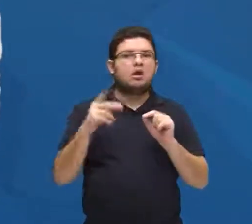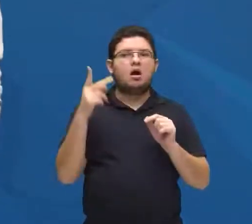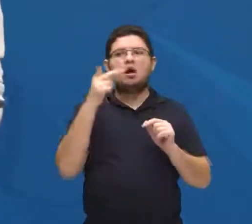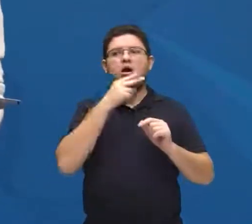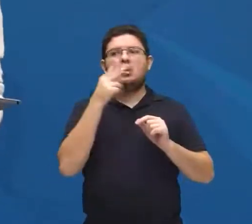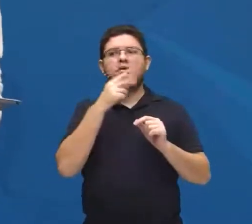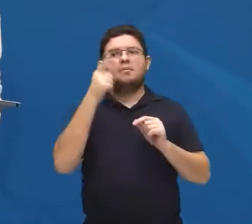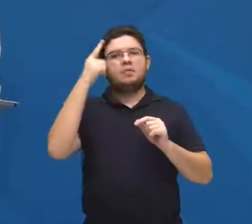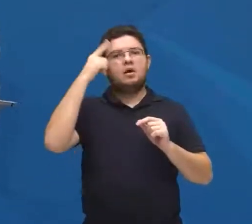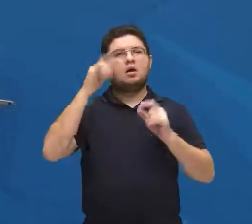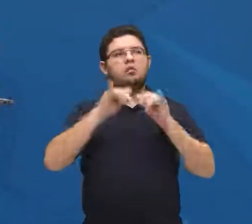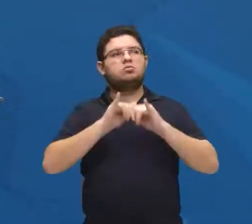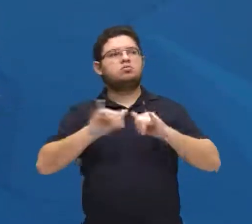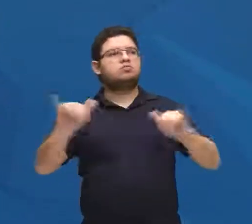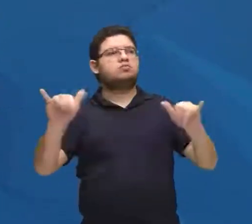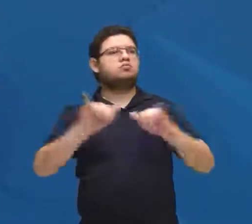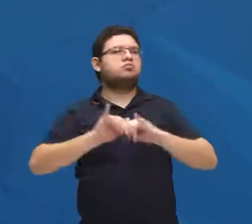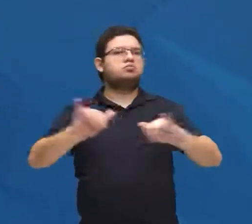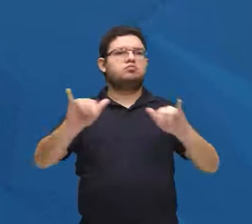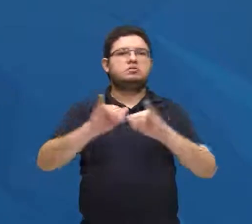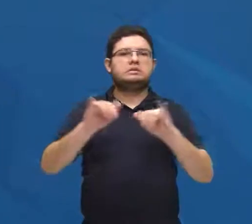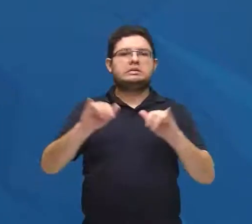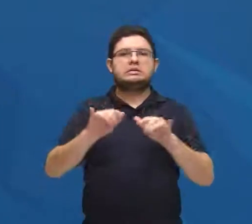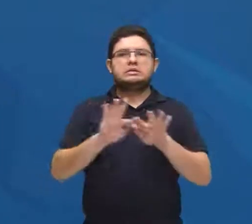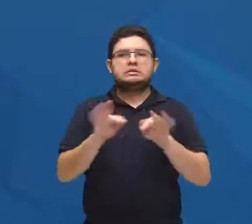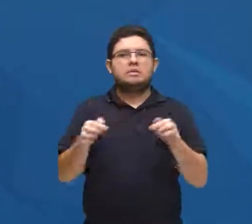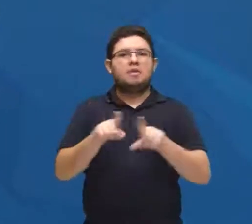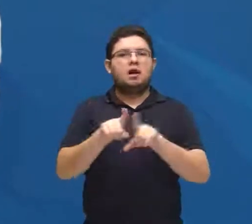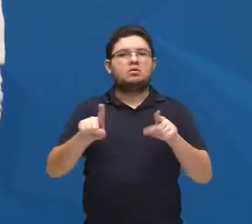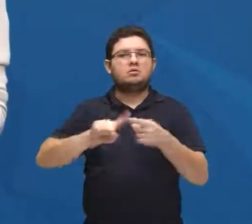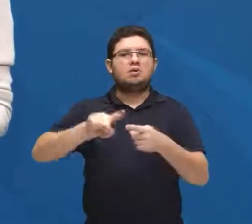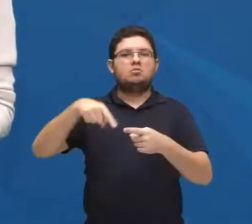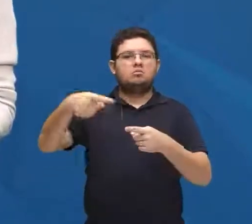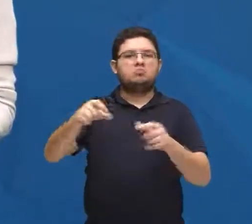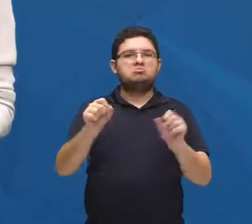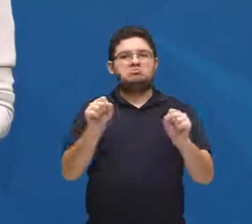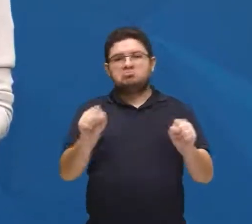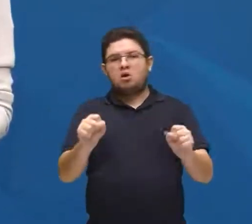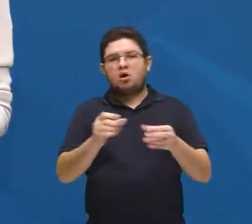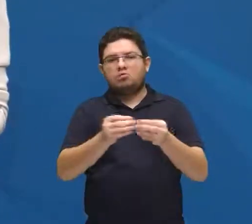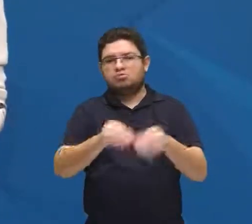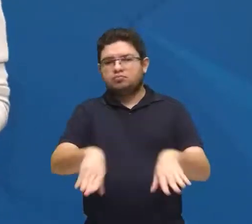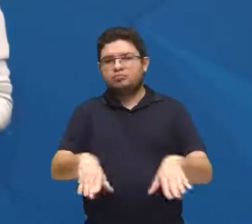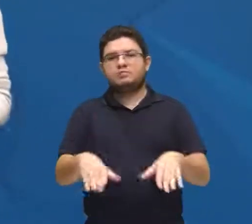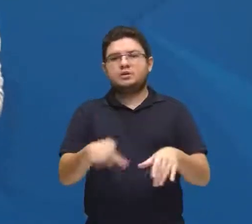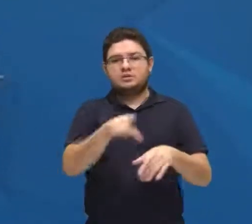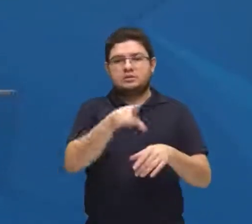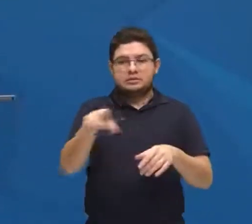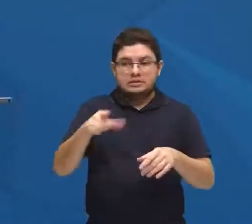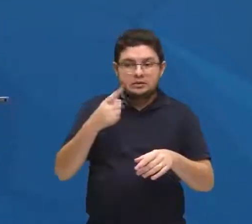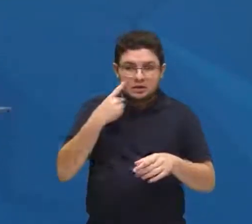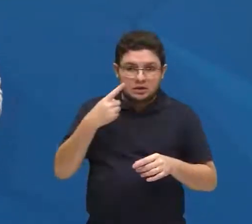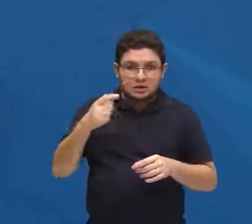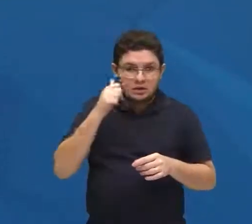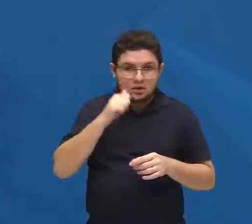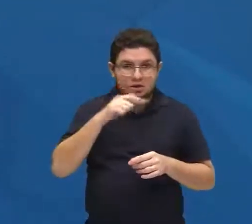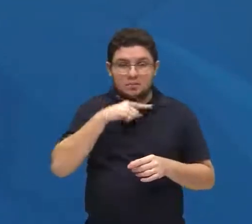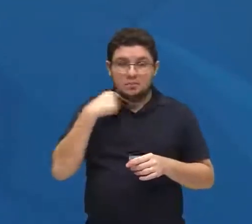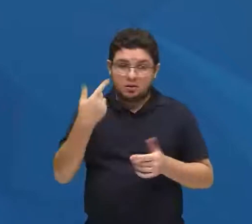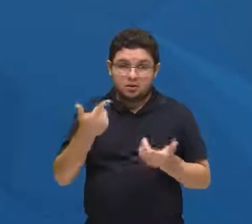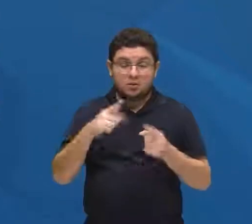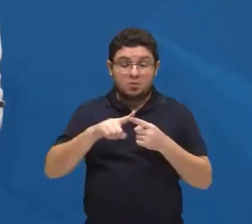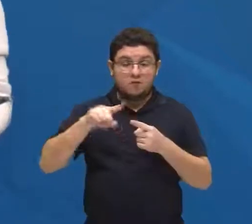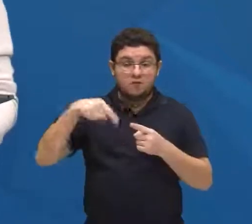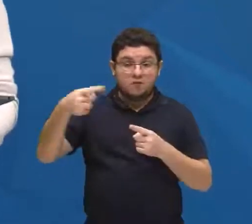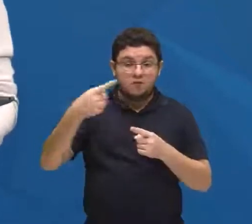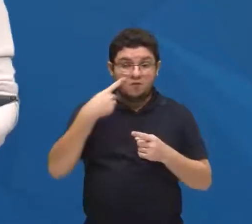dano irreparável, que no caso dessa mulher, né, causou ali, lhe custou a própria vida. E depois foram verificar que realmente não tinha